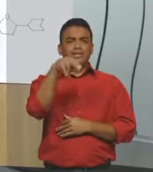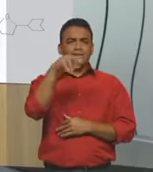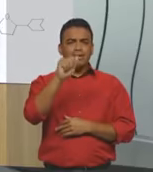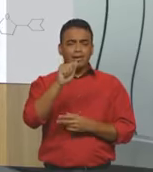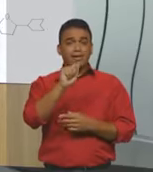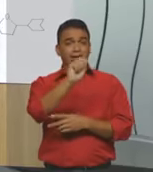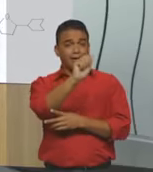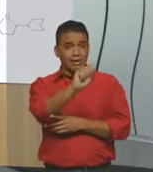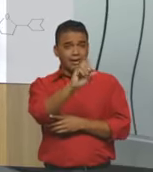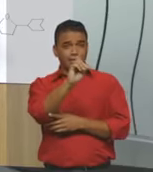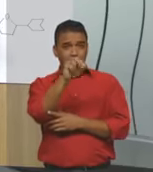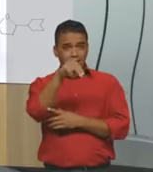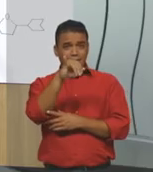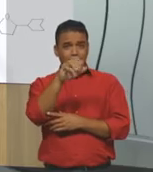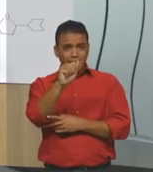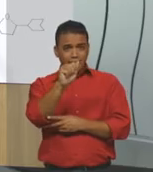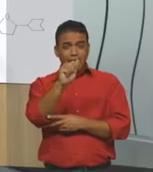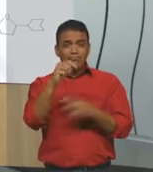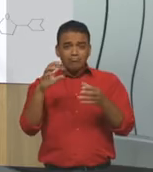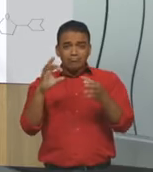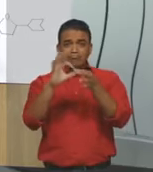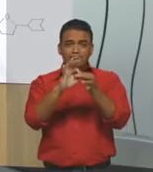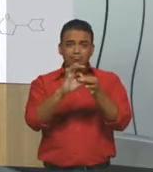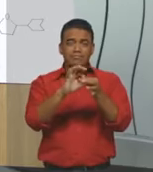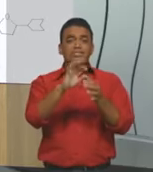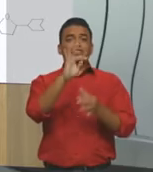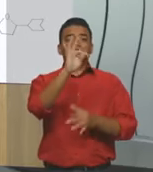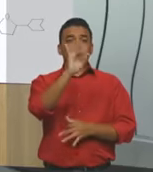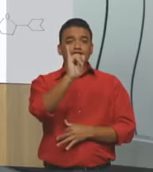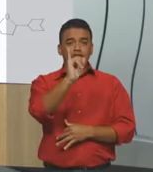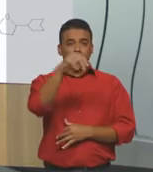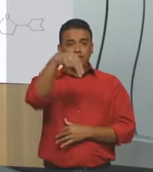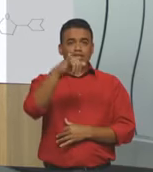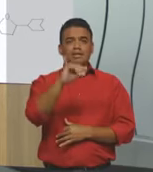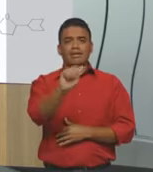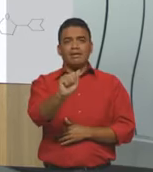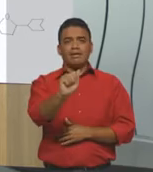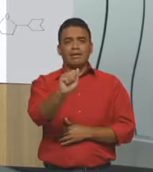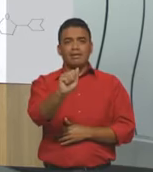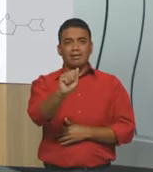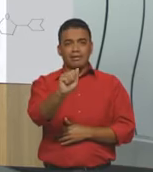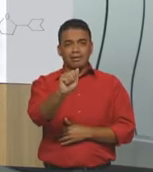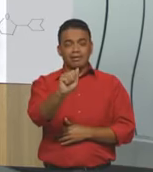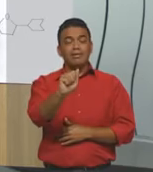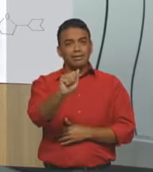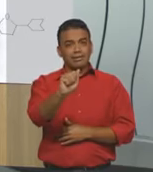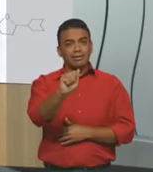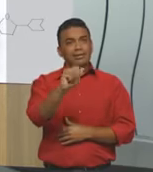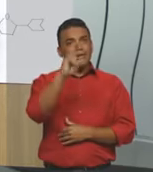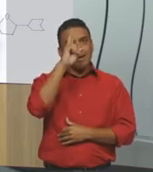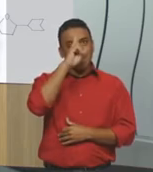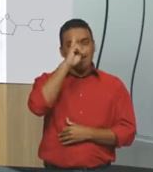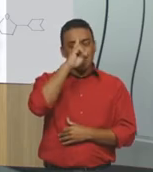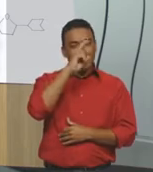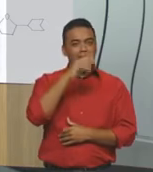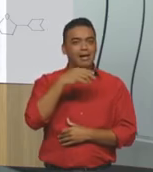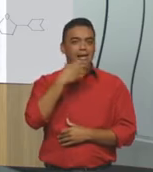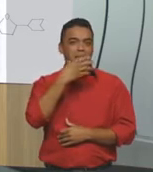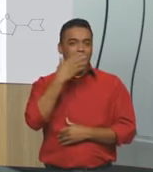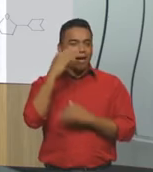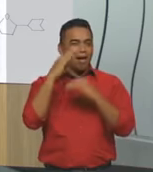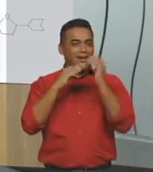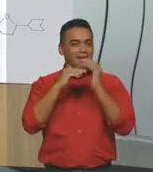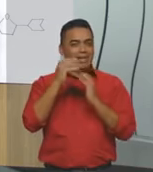Adenina liga com timina. Né? Vamos lembrar aí, né? Gal Costa e Aguinaldo Timóteo. G